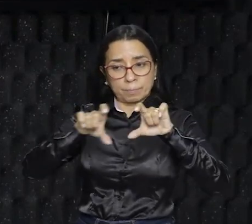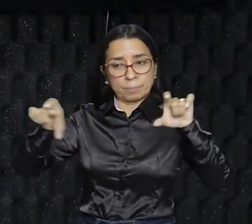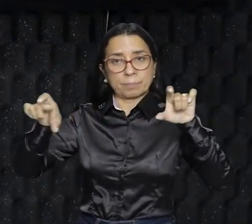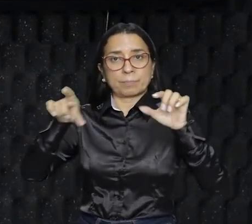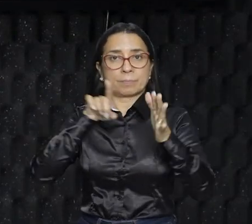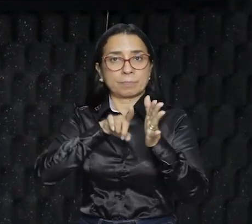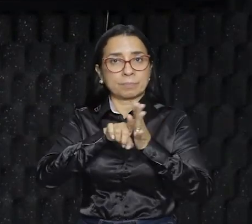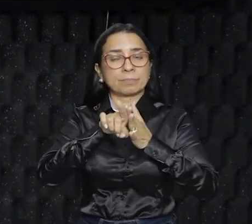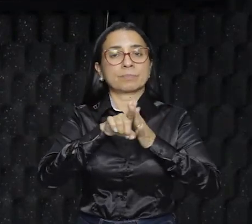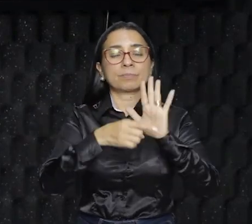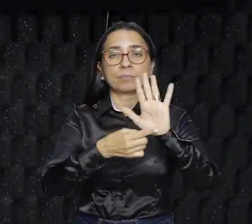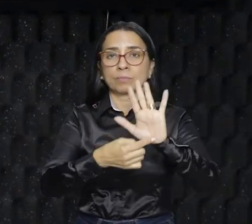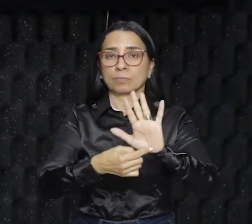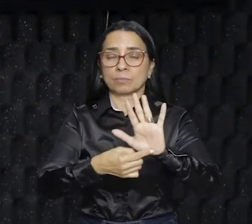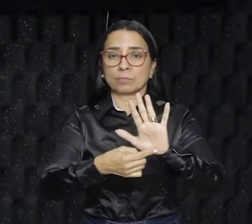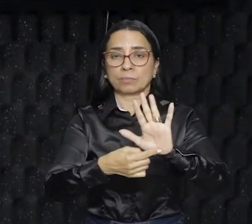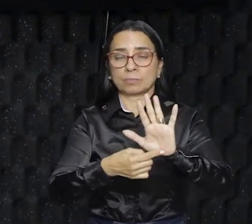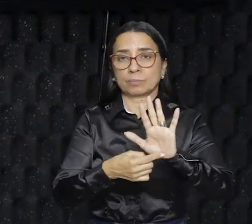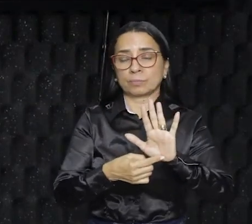nos mostra,